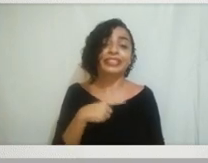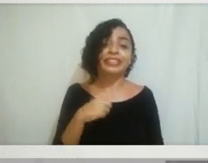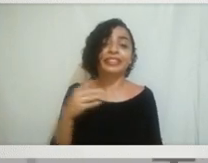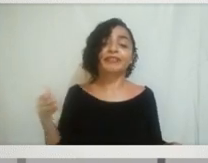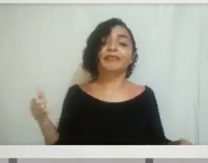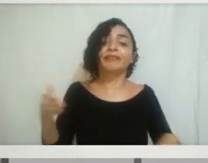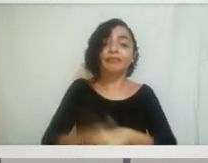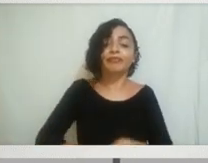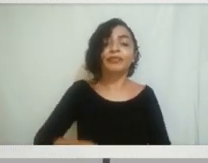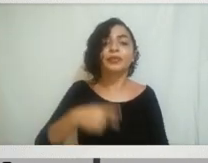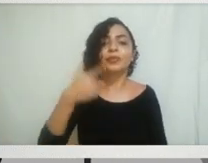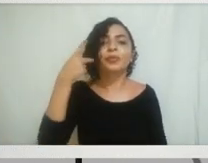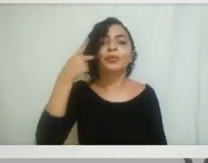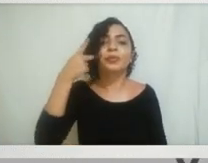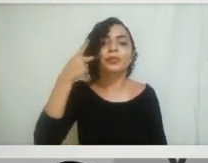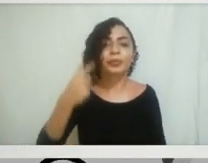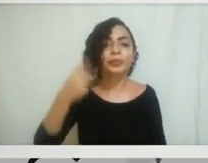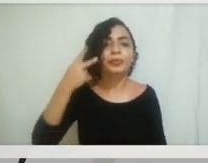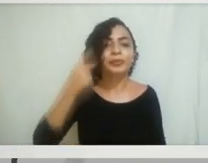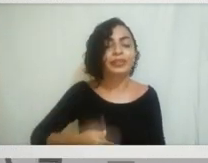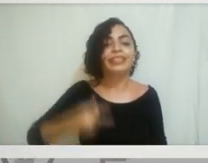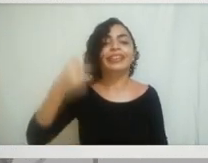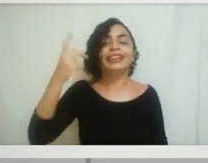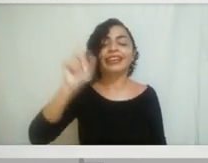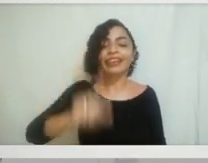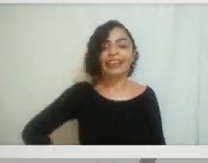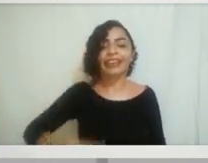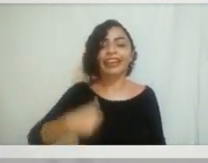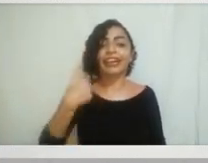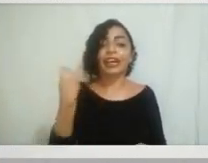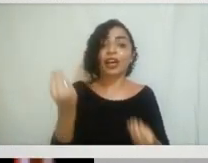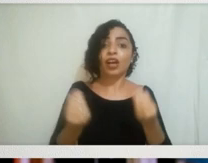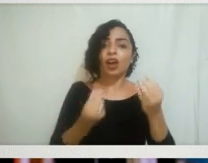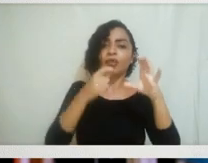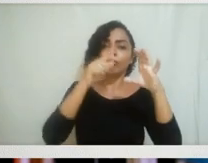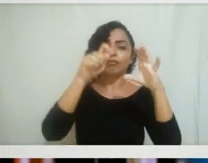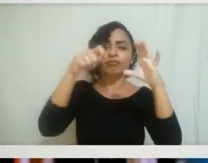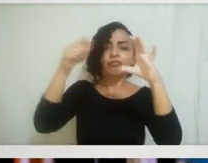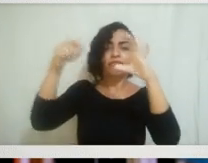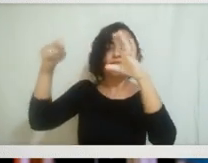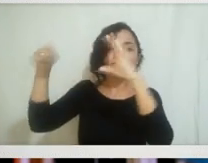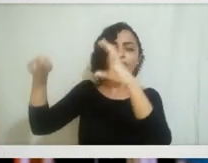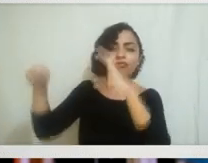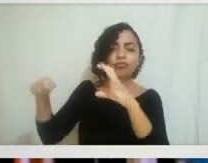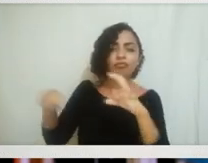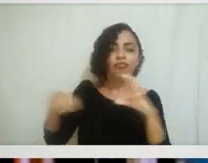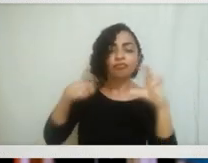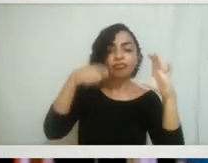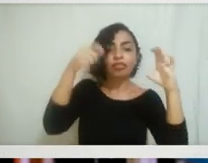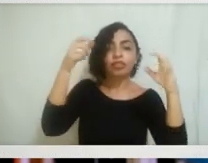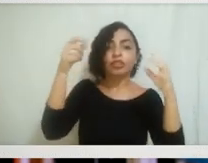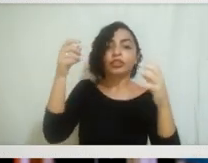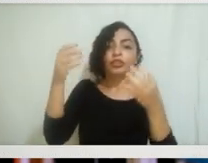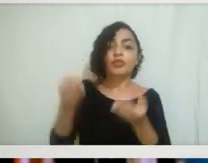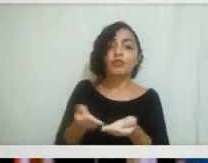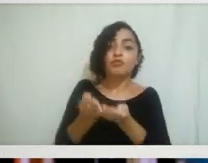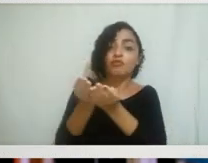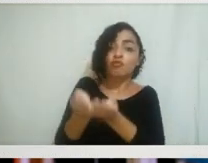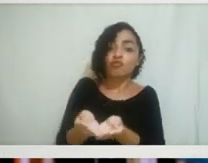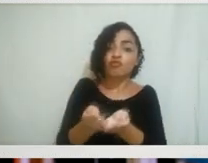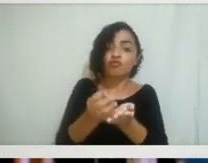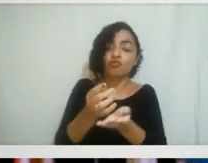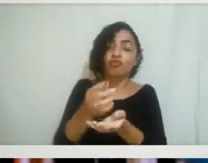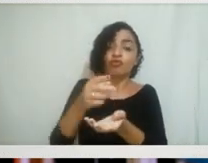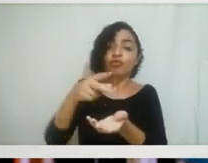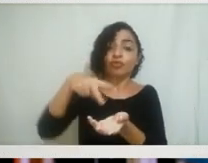dos diretores que vieram ao Ceará fazer umas projeções, né? Fazer uma filmagem